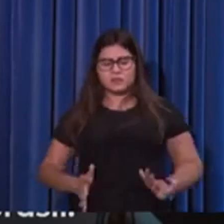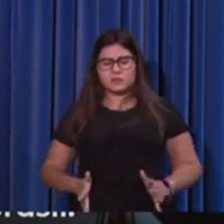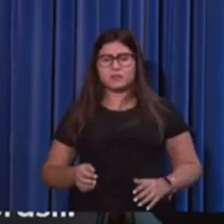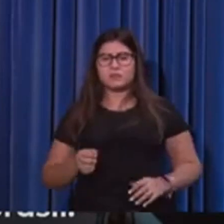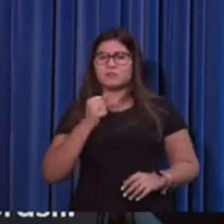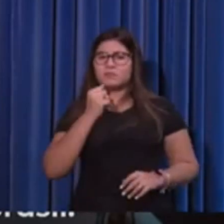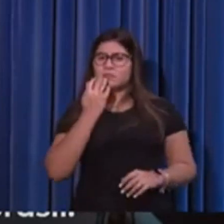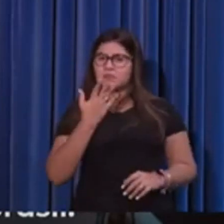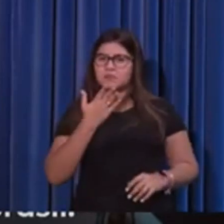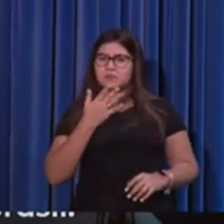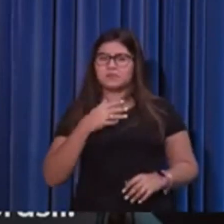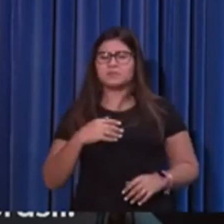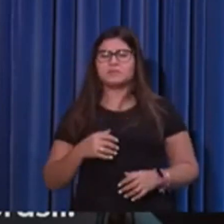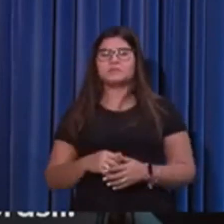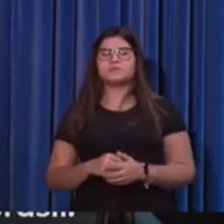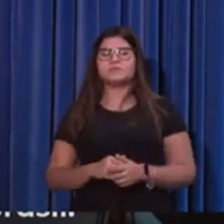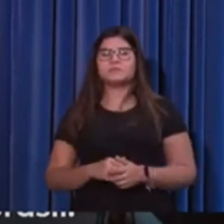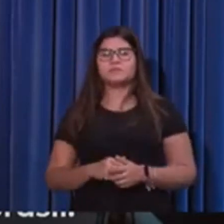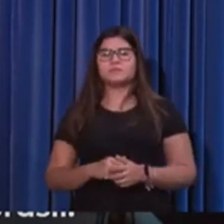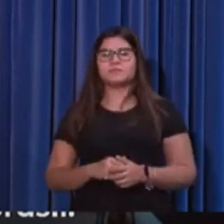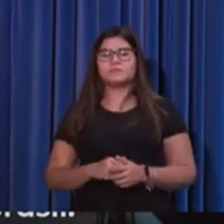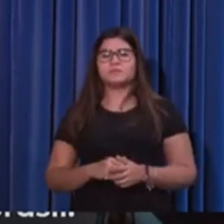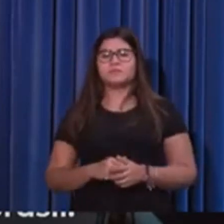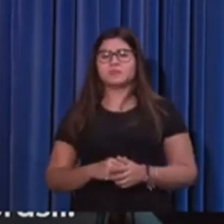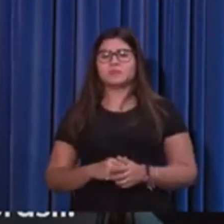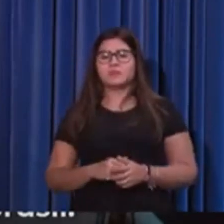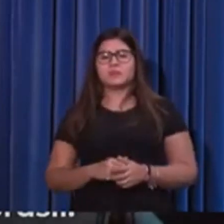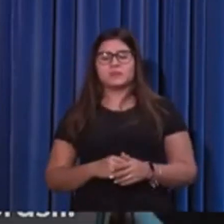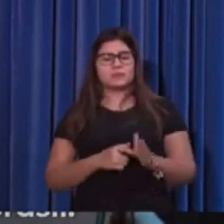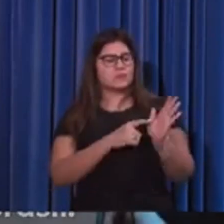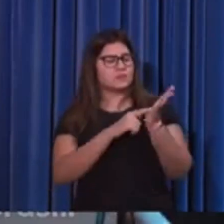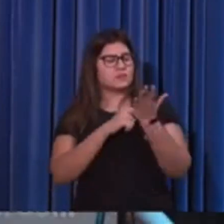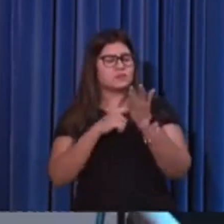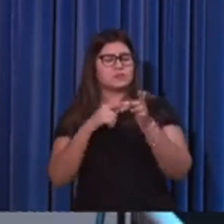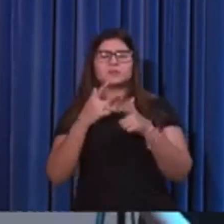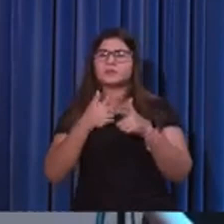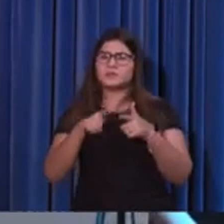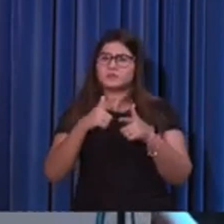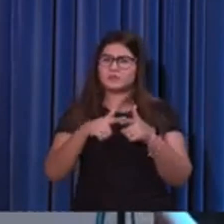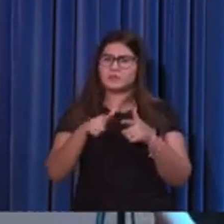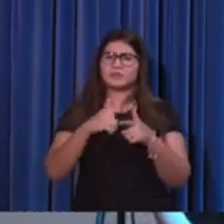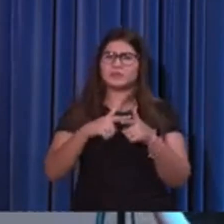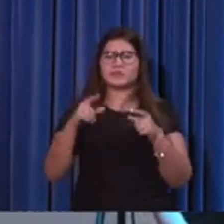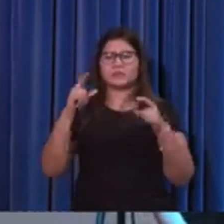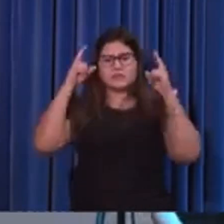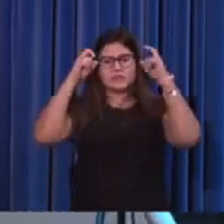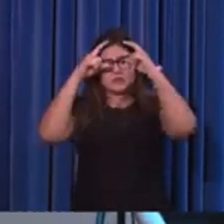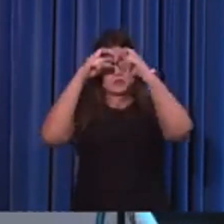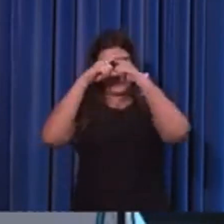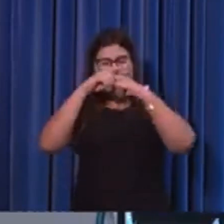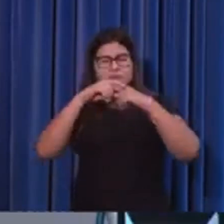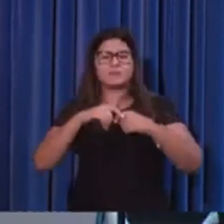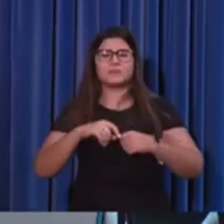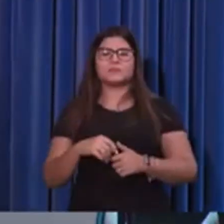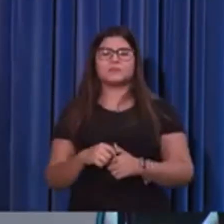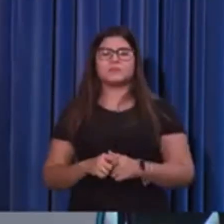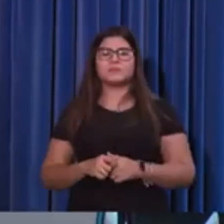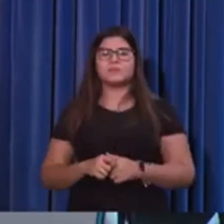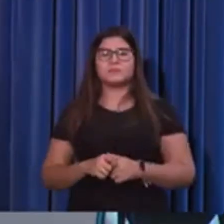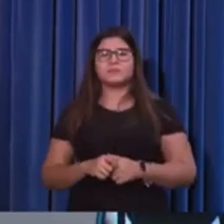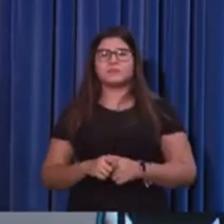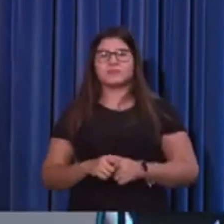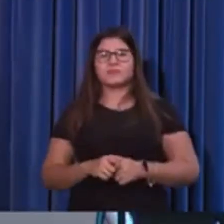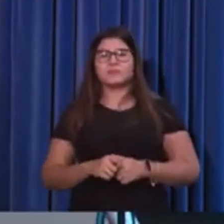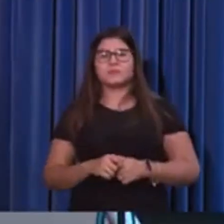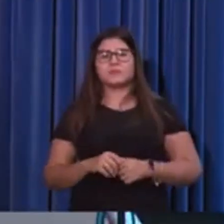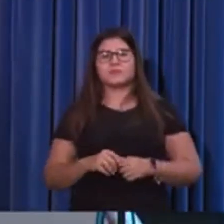nédio. Talvez, diante das aflições, diante das tribulações, alguém possa ter